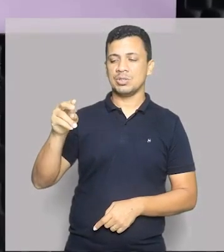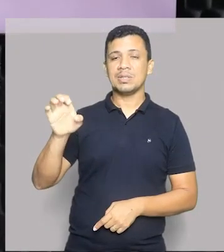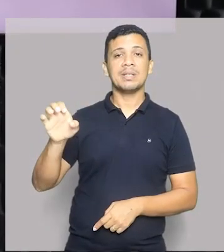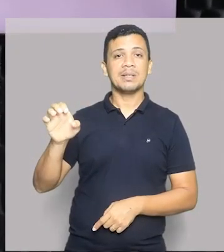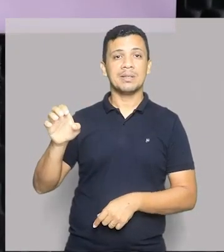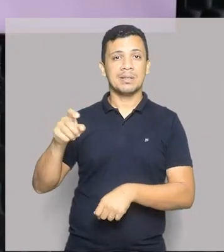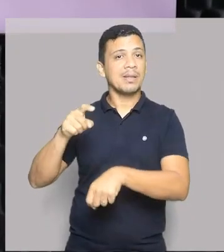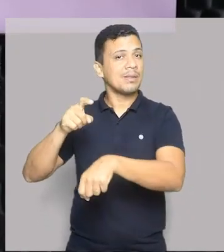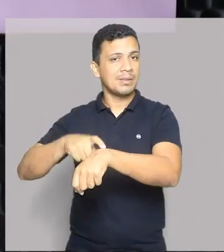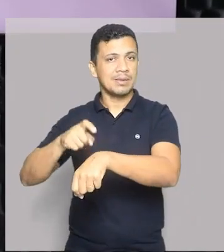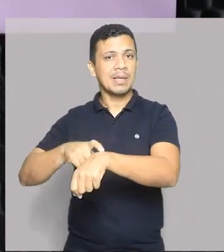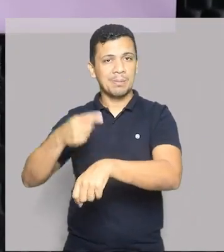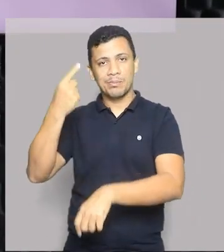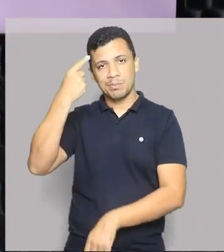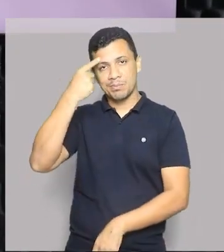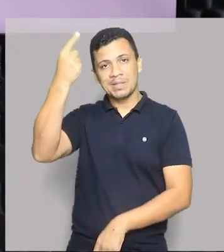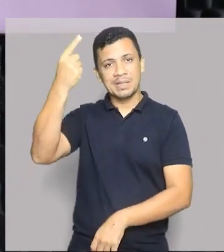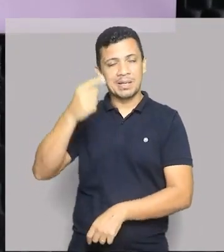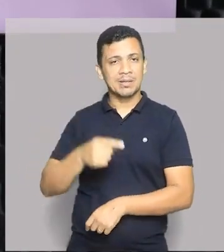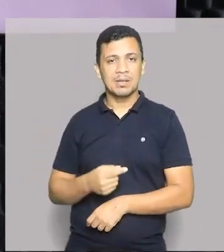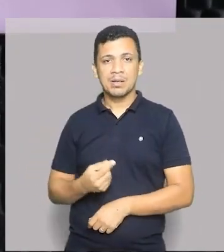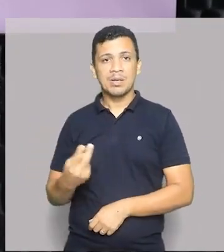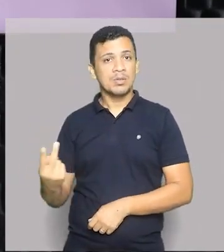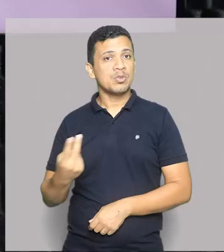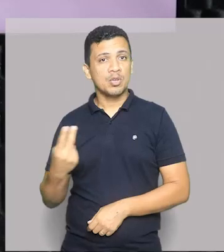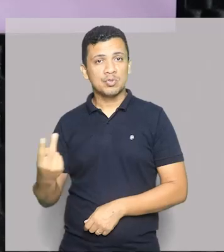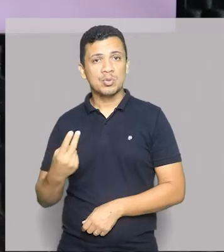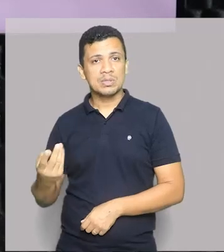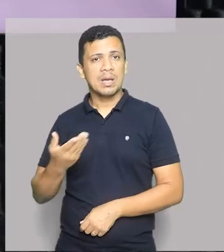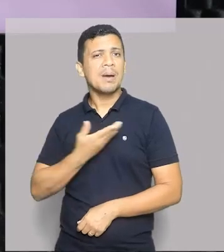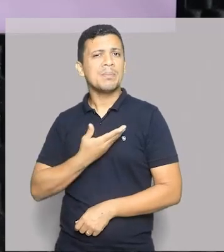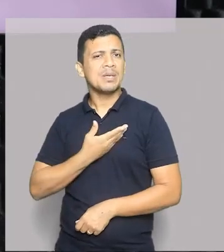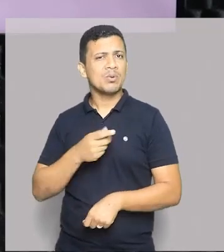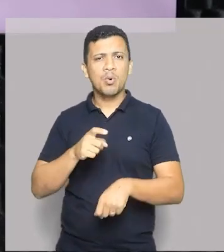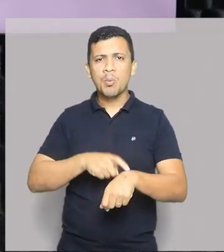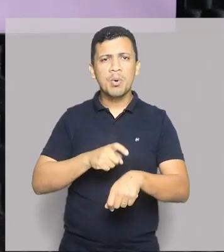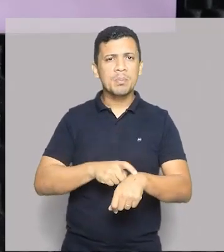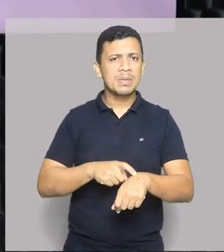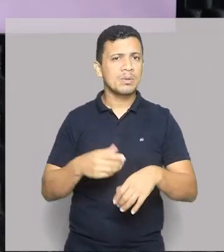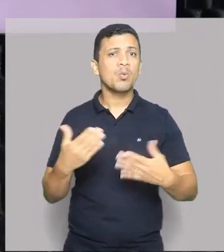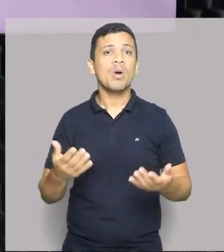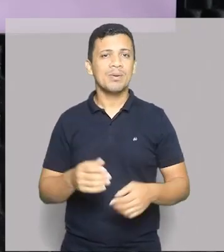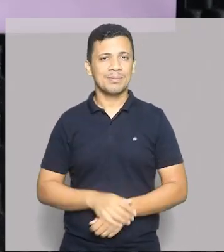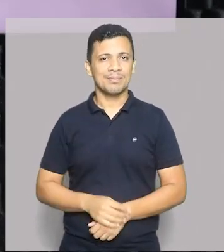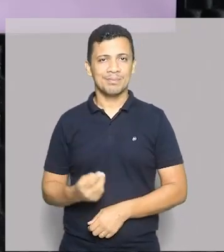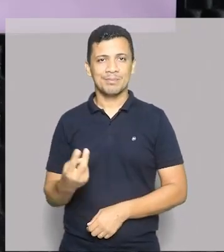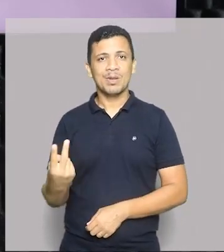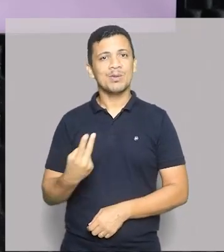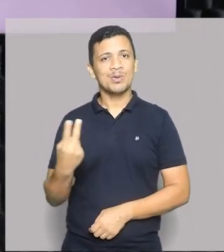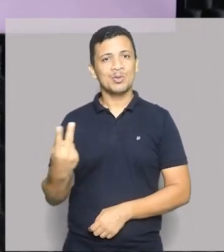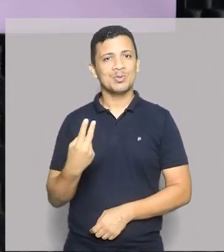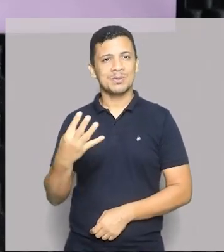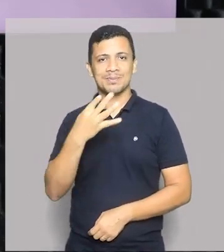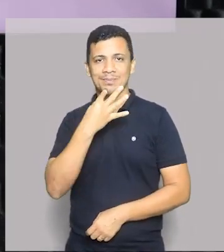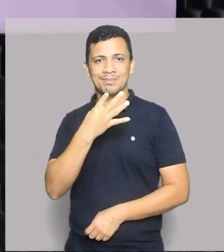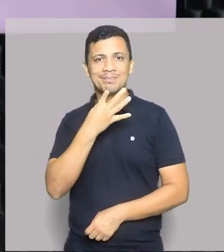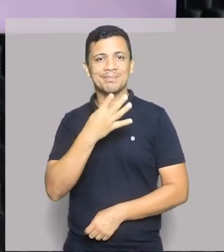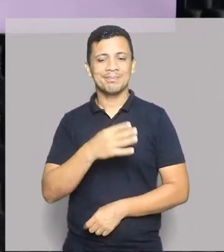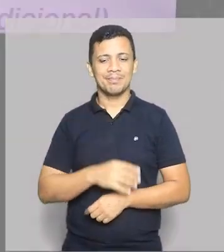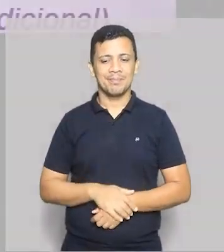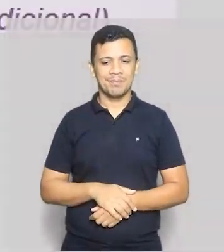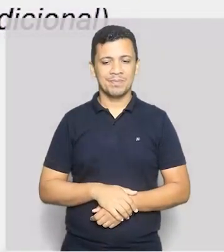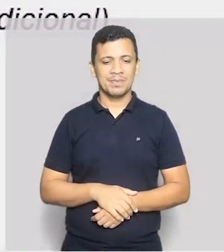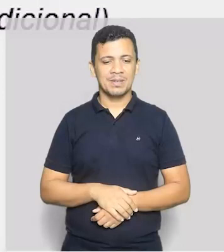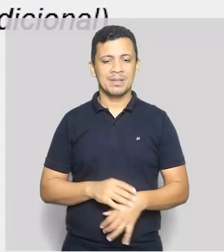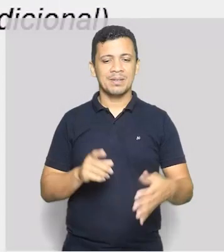ficamos muito amigos. Desde quando? Desde que momento nós ficamos amigos? Desde que nos conhecemos. A ideia de tempo. Já na